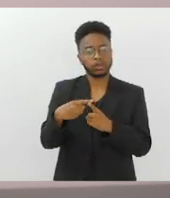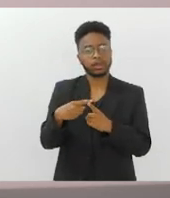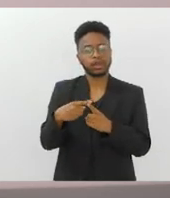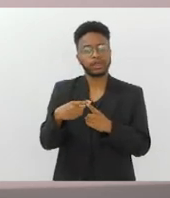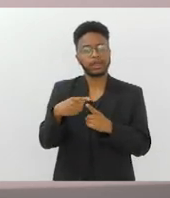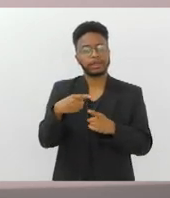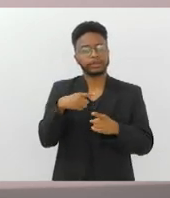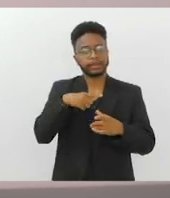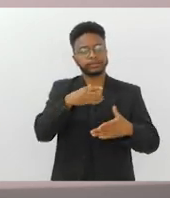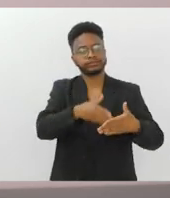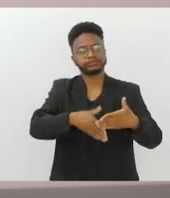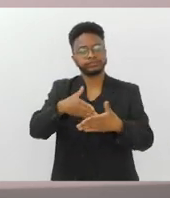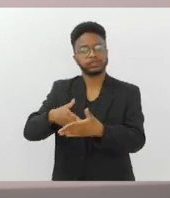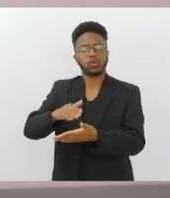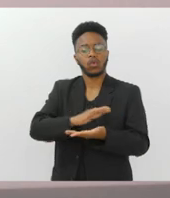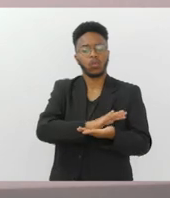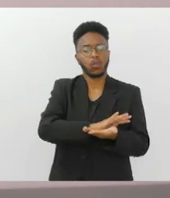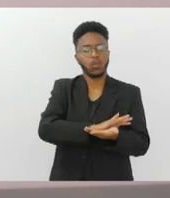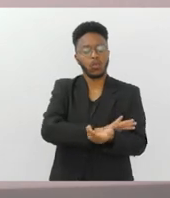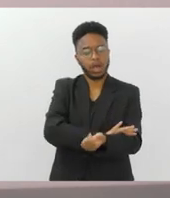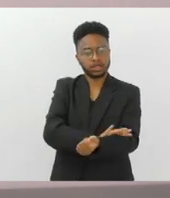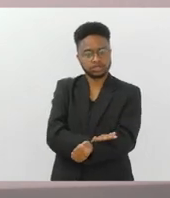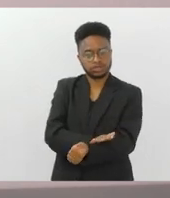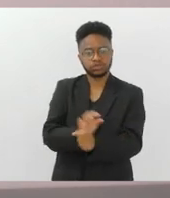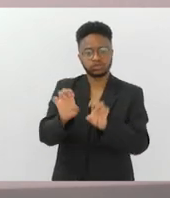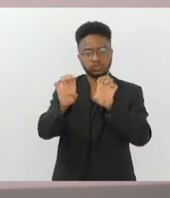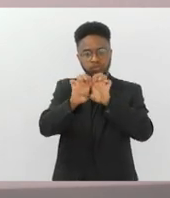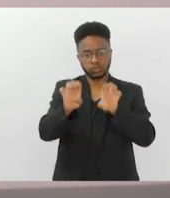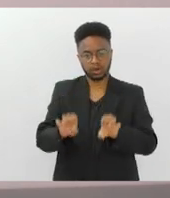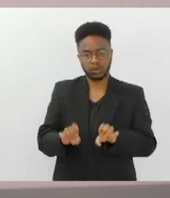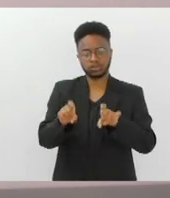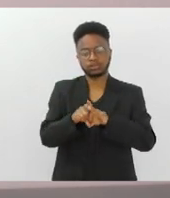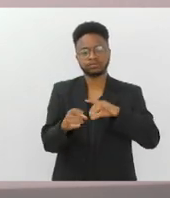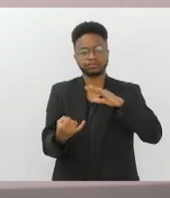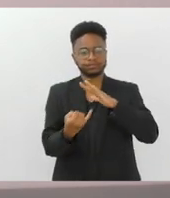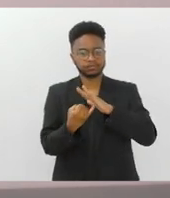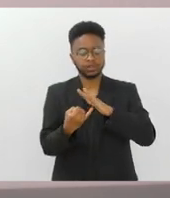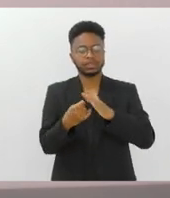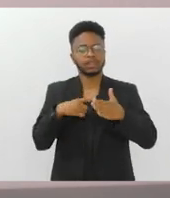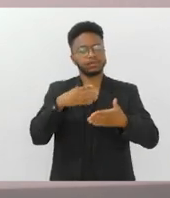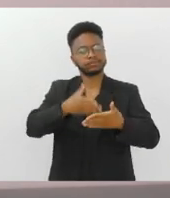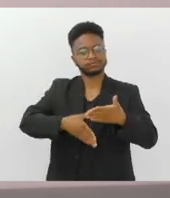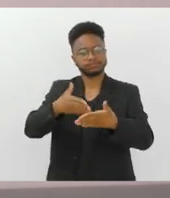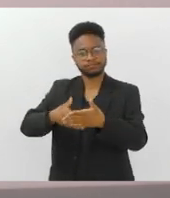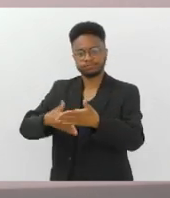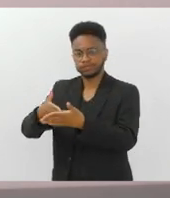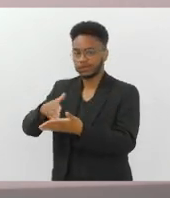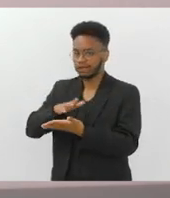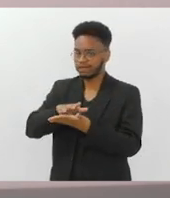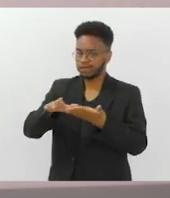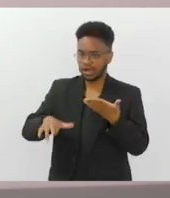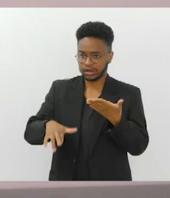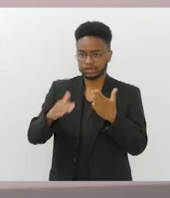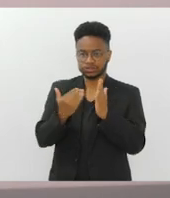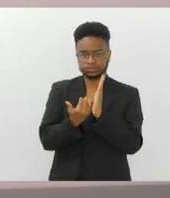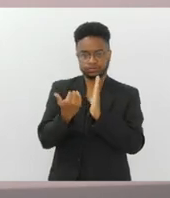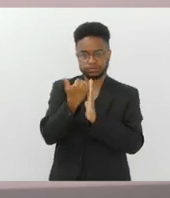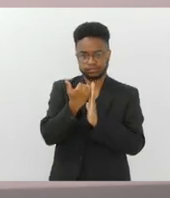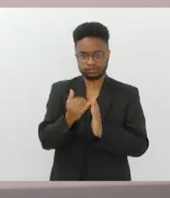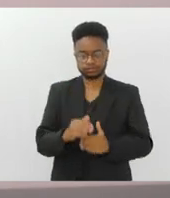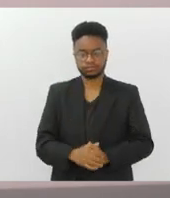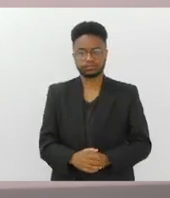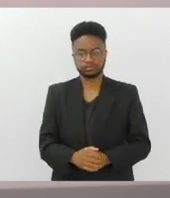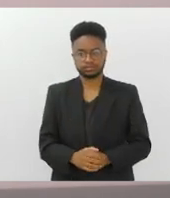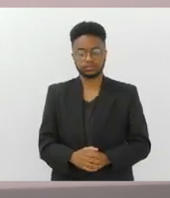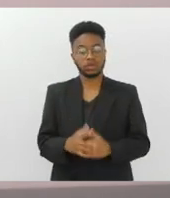racismo estrutural e institucional, encontram desafios, barreiras, obstáculos muito maiores. Como